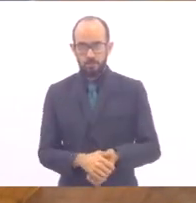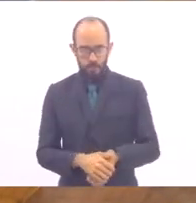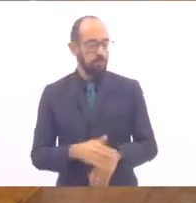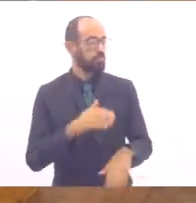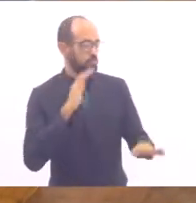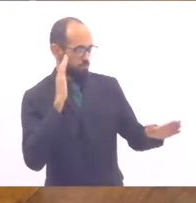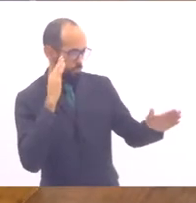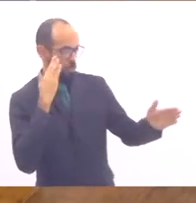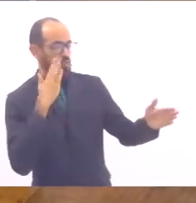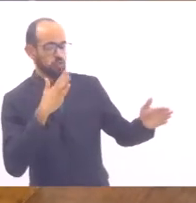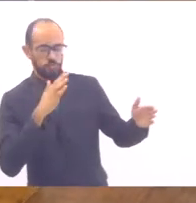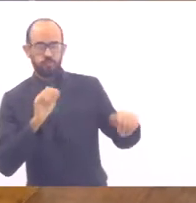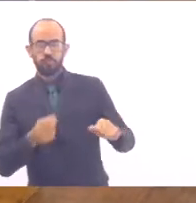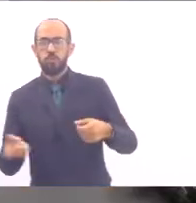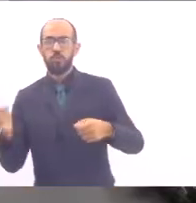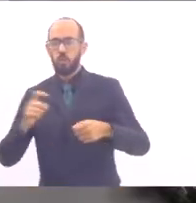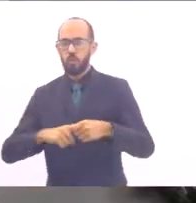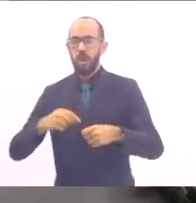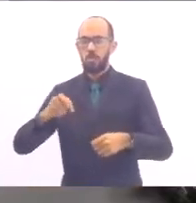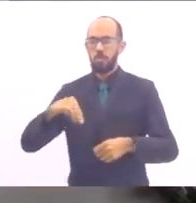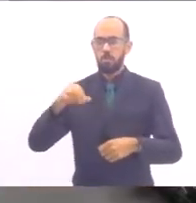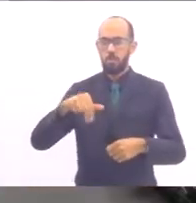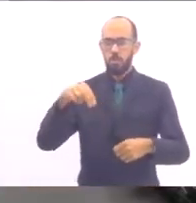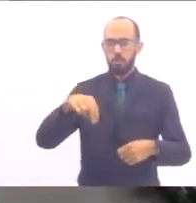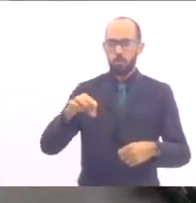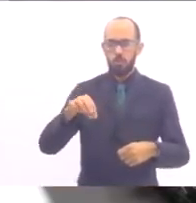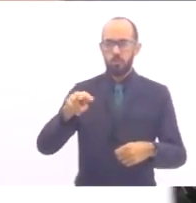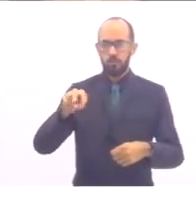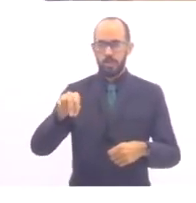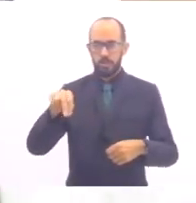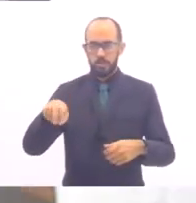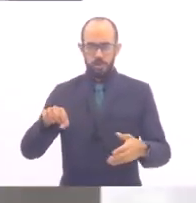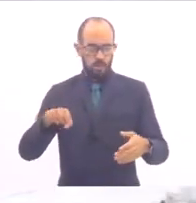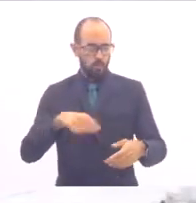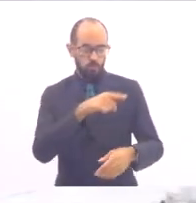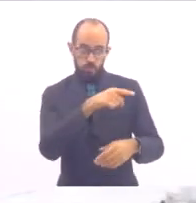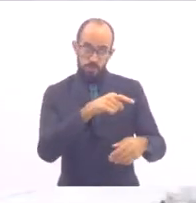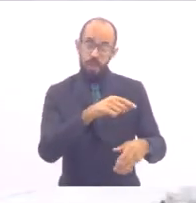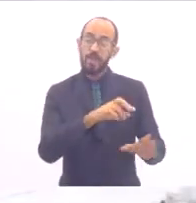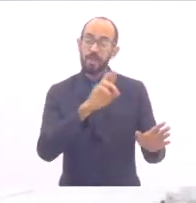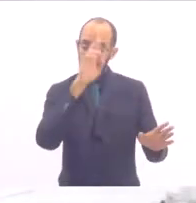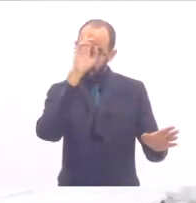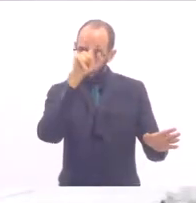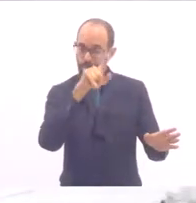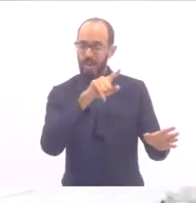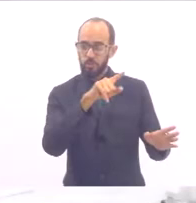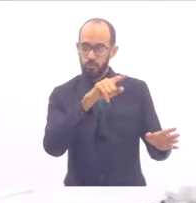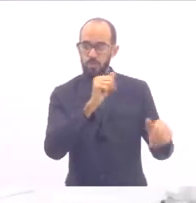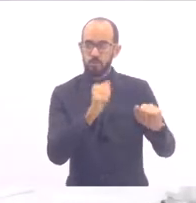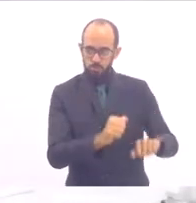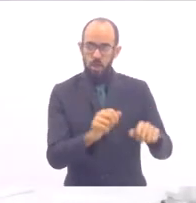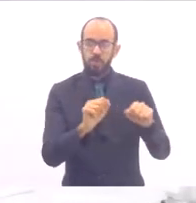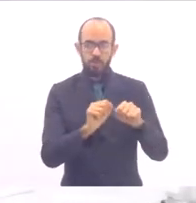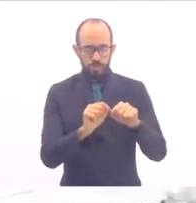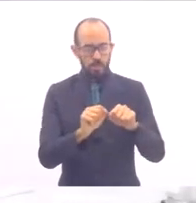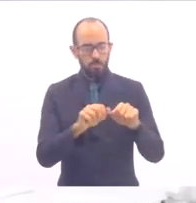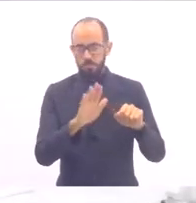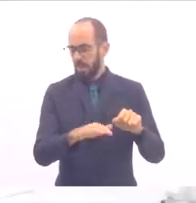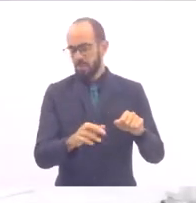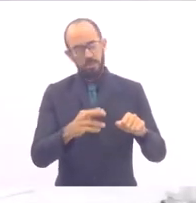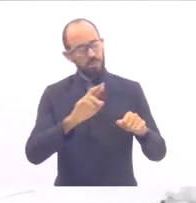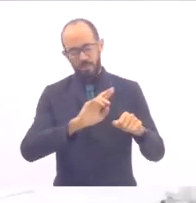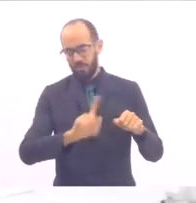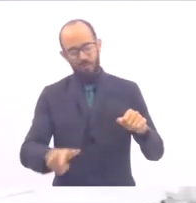Já entendi. Vamos devolver a palavra para o Mantovani. Você está equivocado. Porque eles podem ter feito isso, mas isso é absolutamente legal.